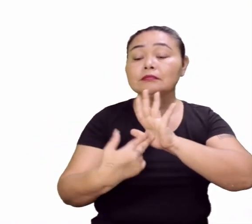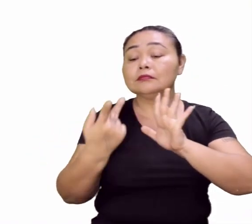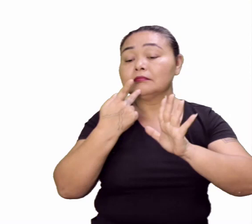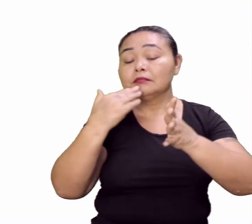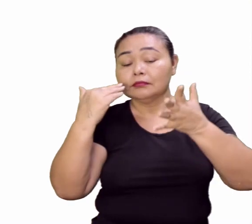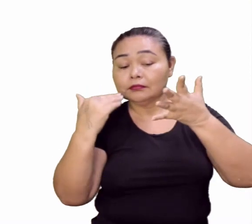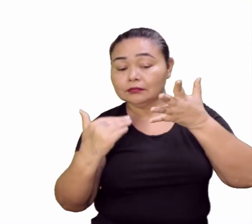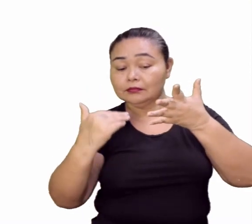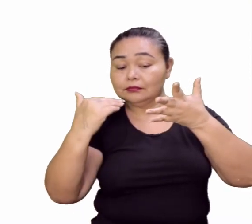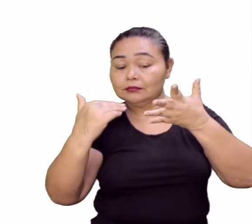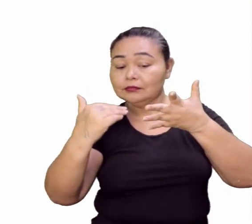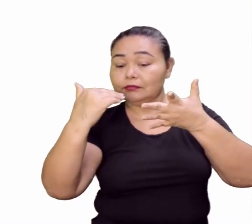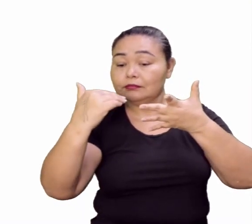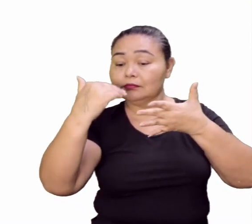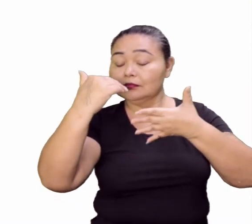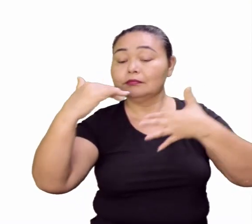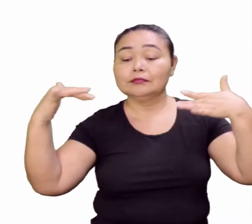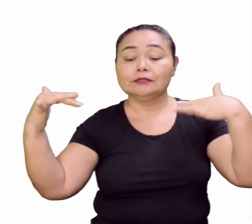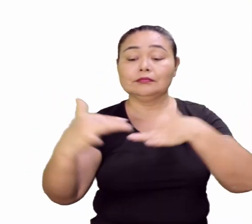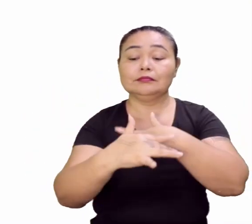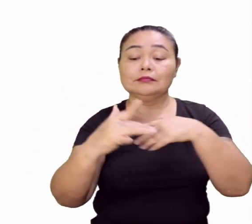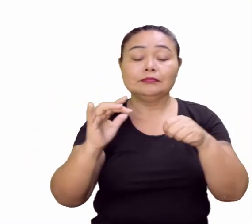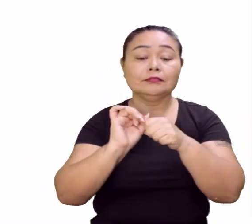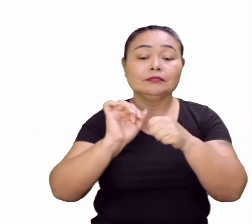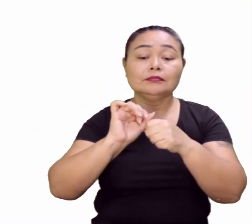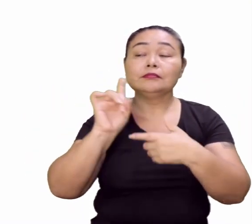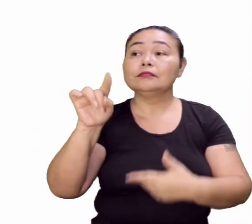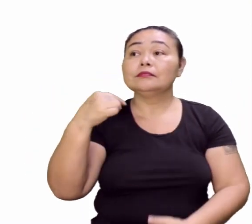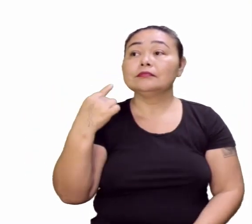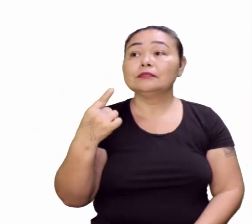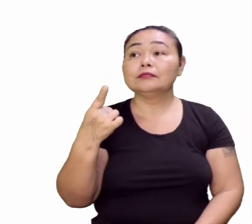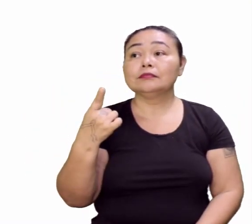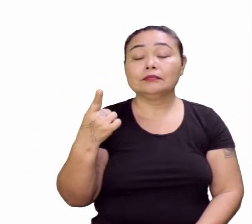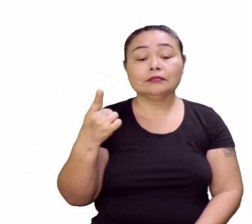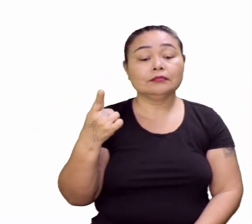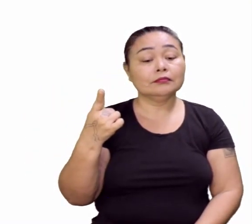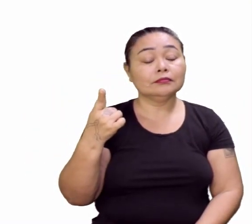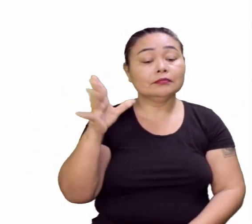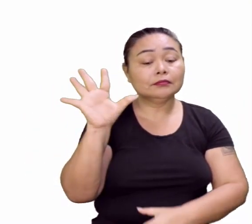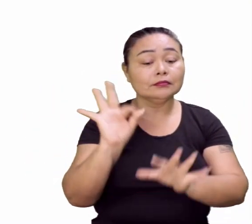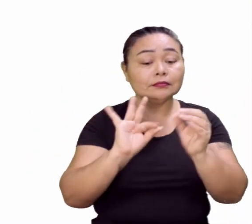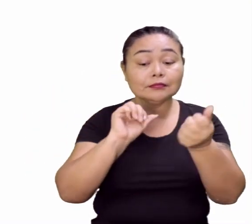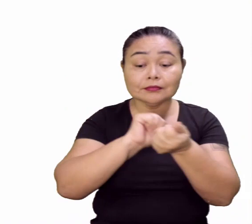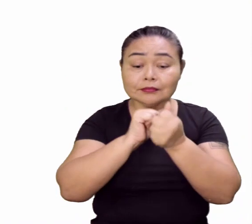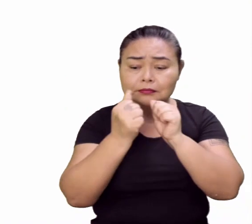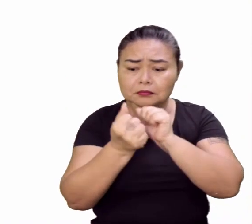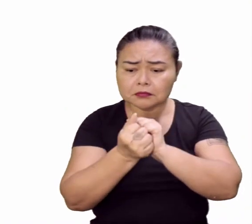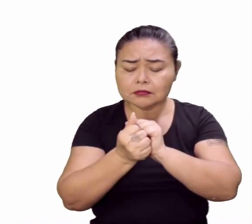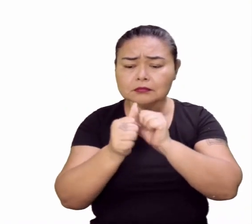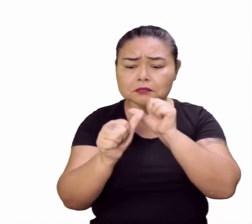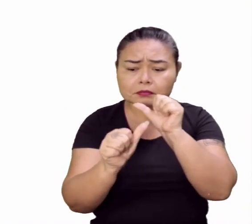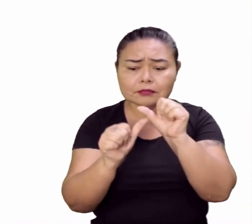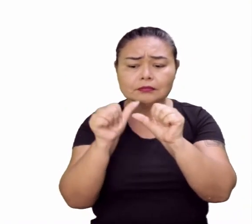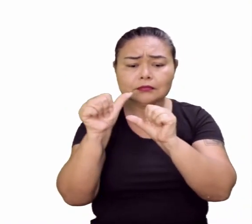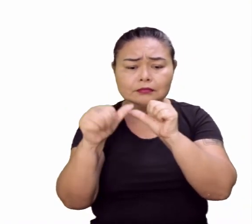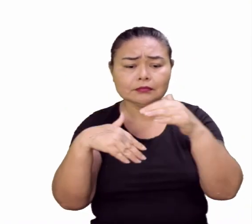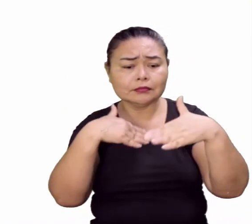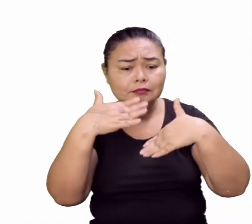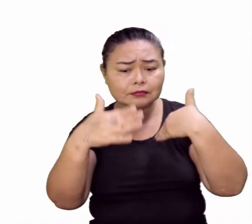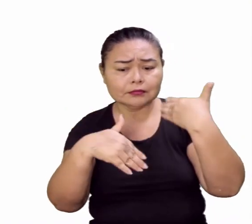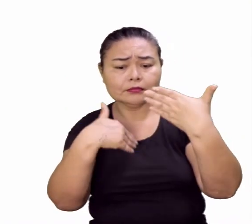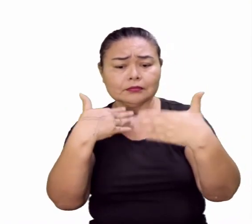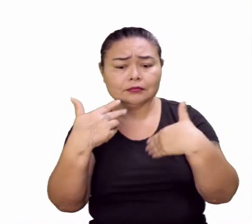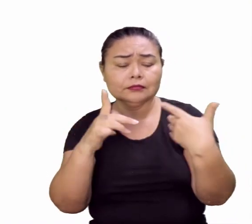chamamos de hierarquia urbana. E a hierarquia urbana, ela foi sofrendo modificações com o passar do